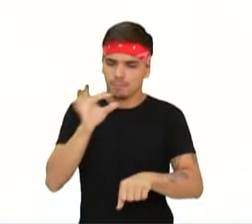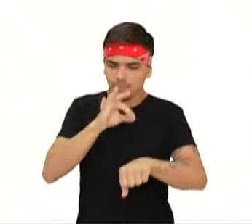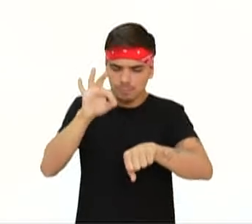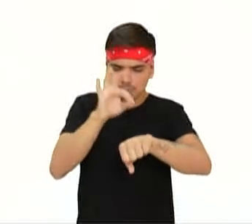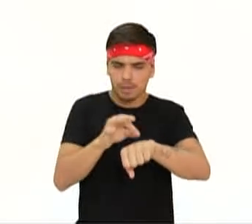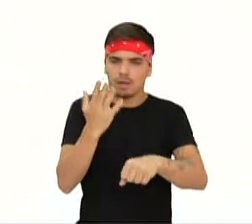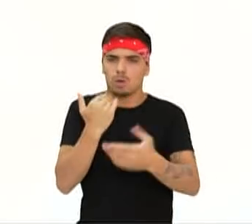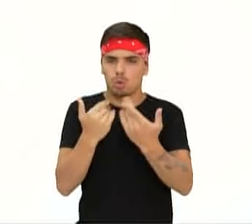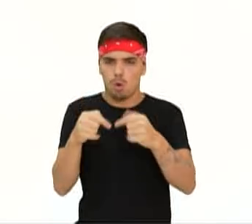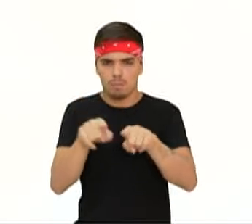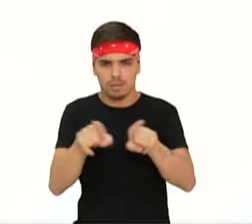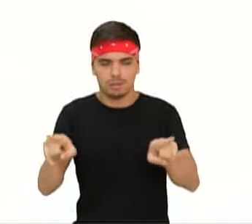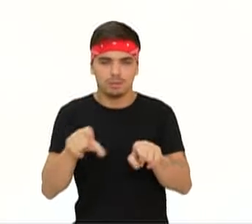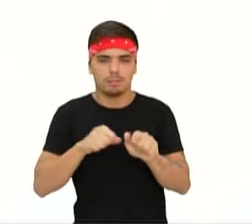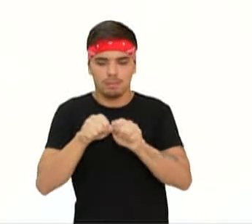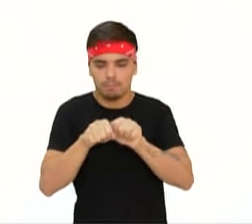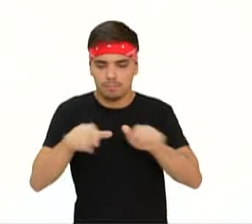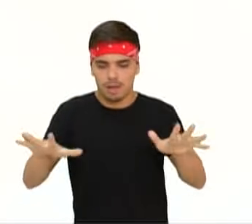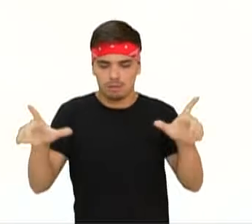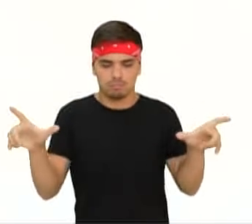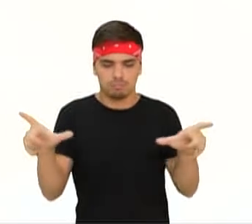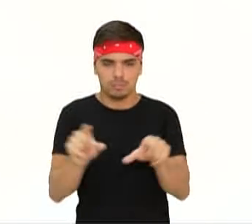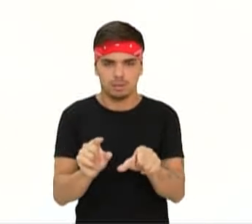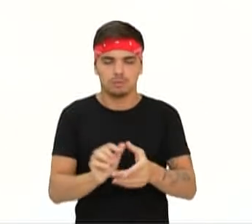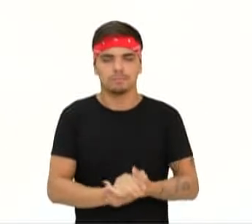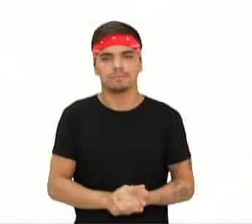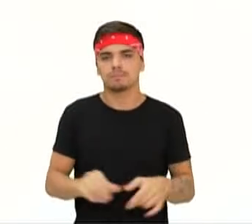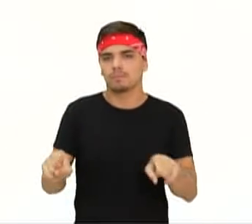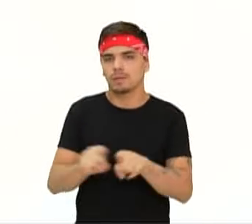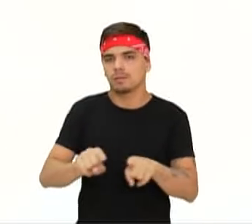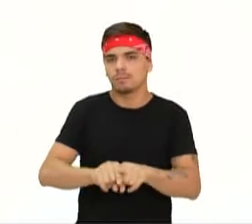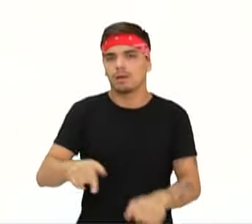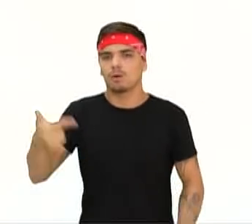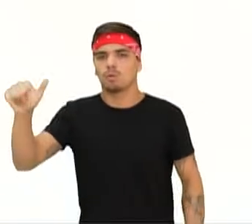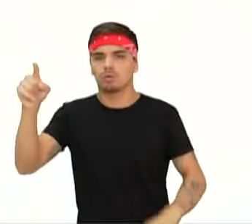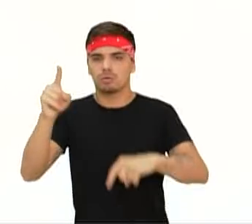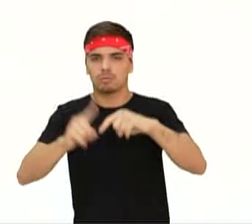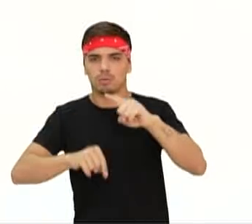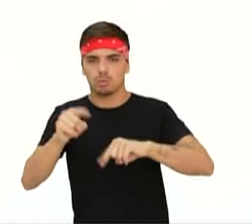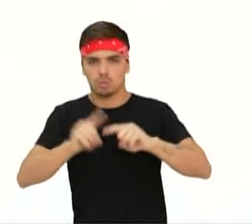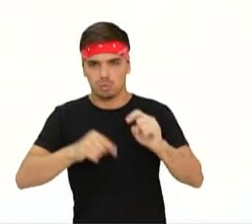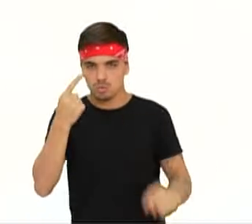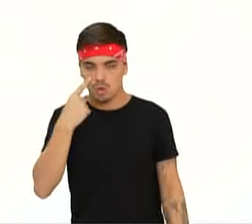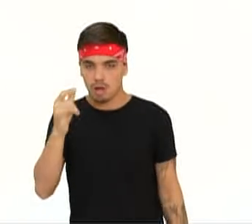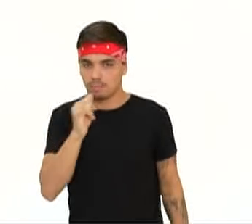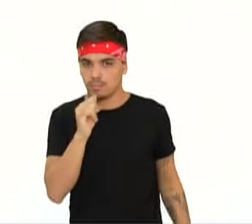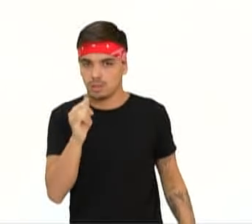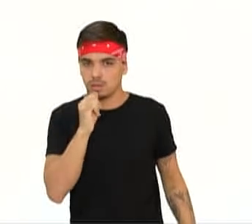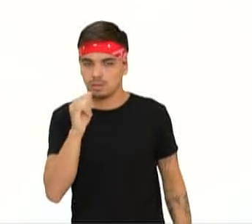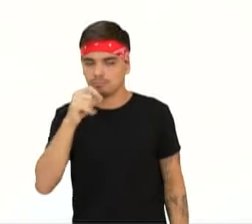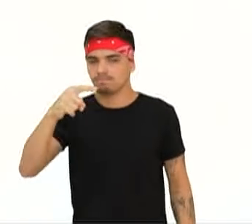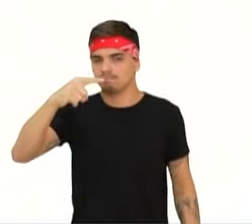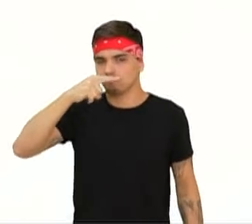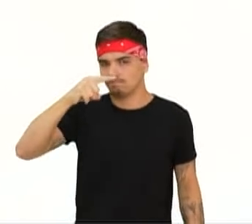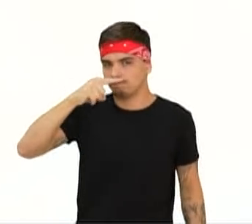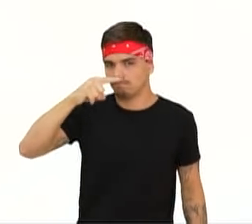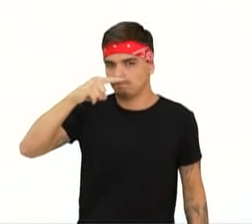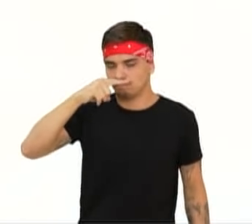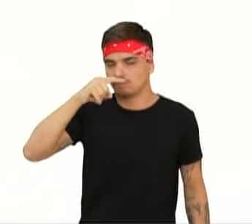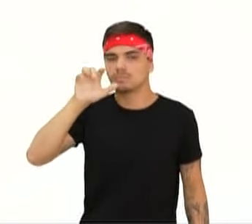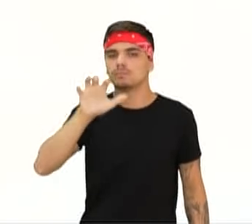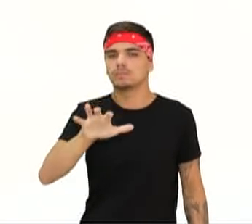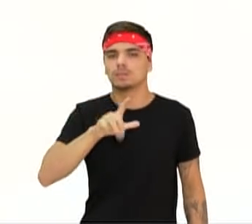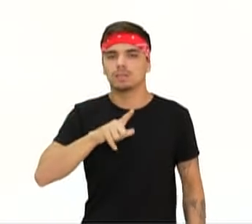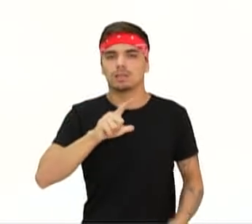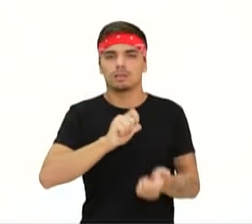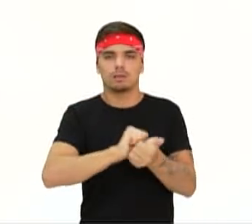cultivos, elas se propagam menos. Outros produtos, como por exemplo a cana-de-açúcar, ela